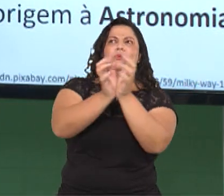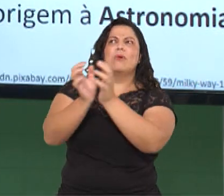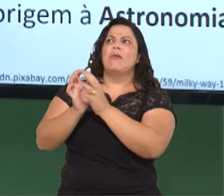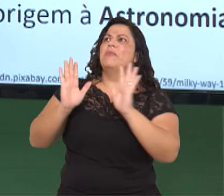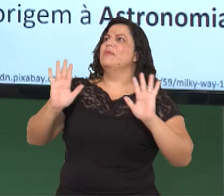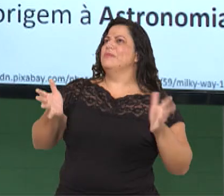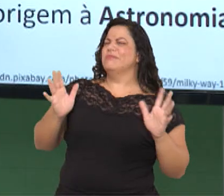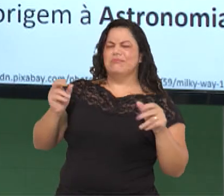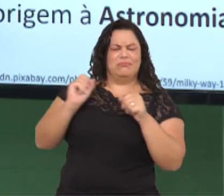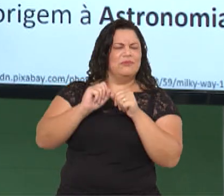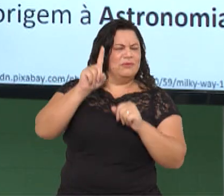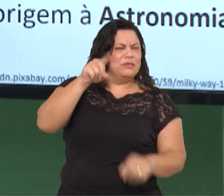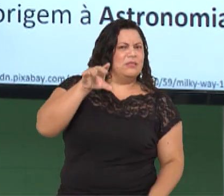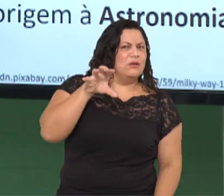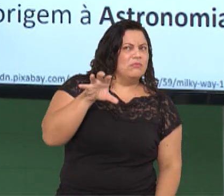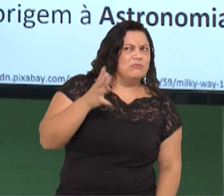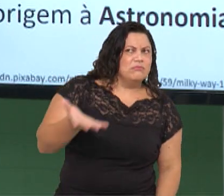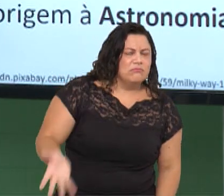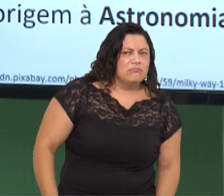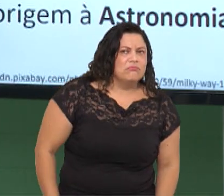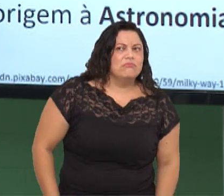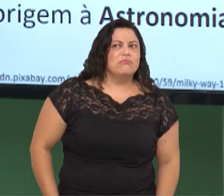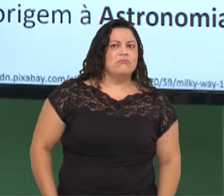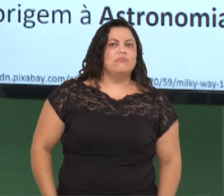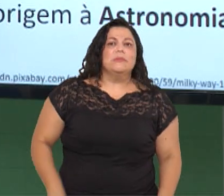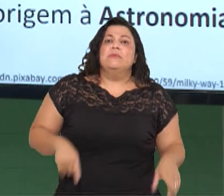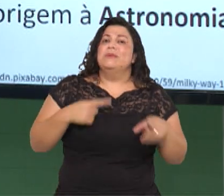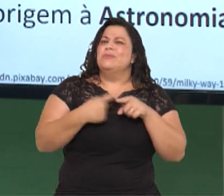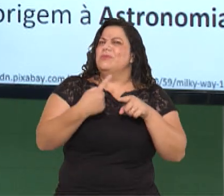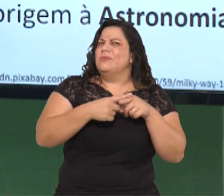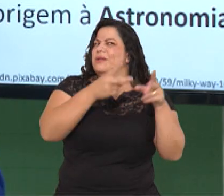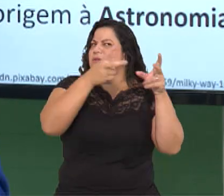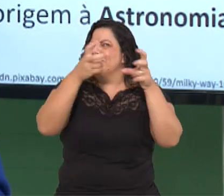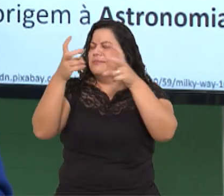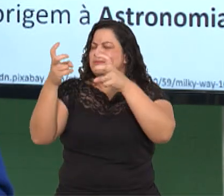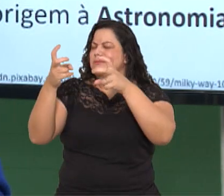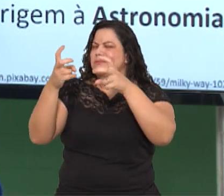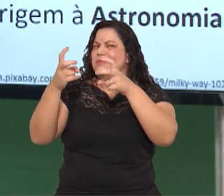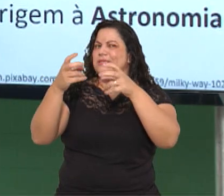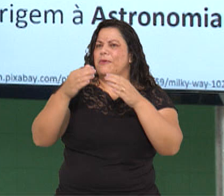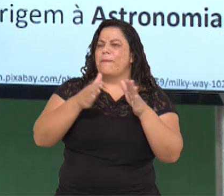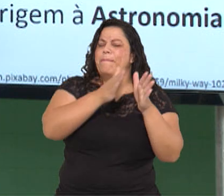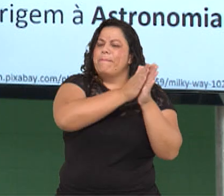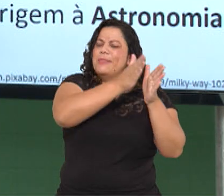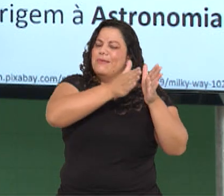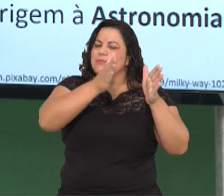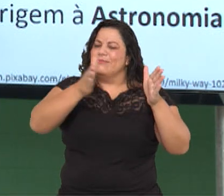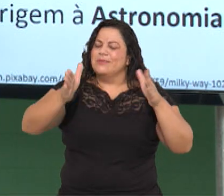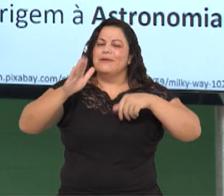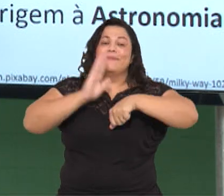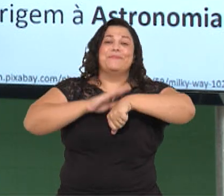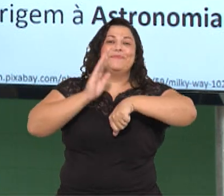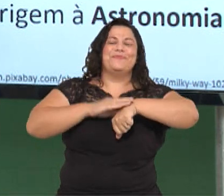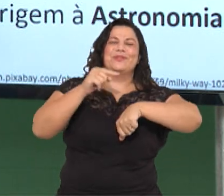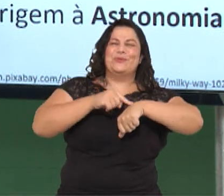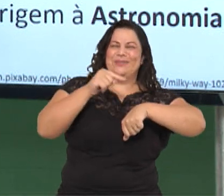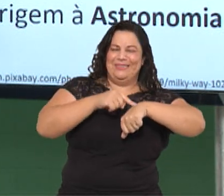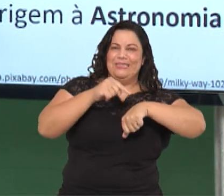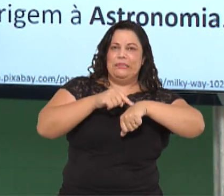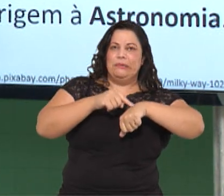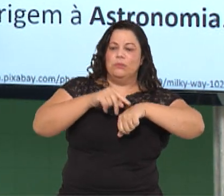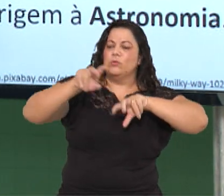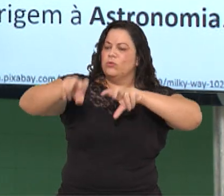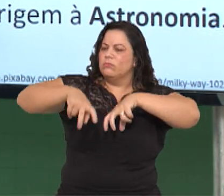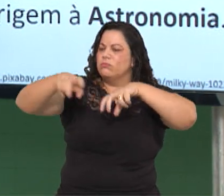faziam isso. Mas por que, Fabiana, eles faziam essas observações? Para contar o tempo, para ajudar no plantio, na